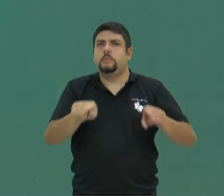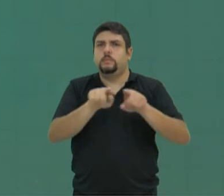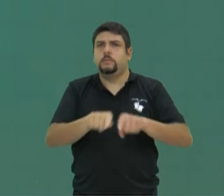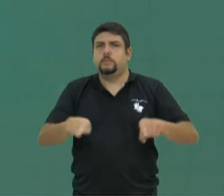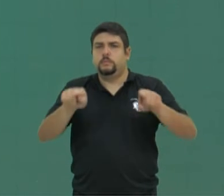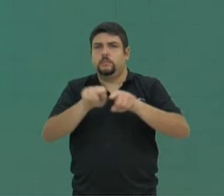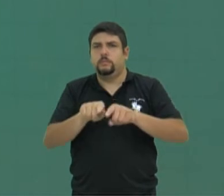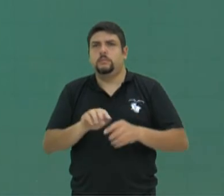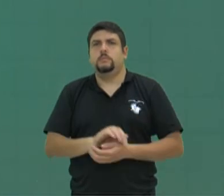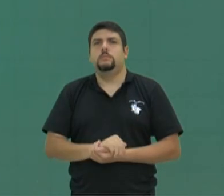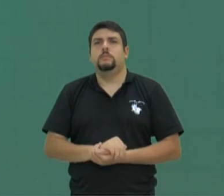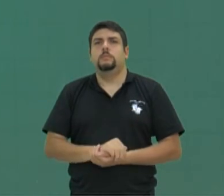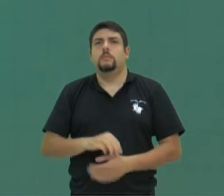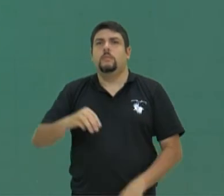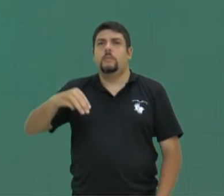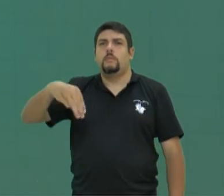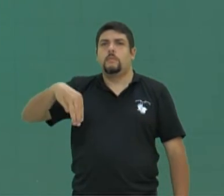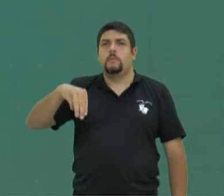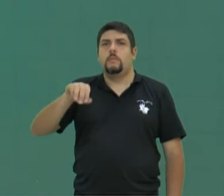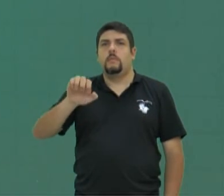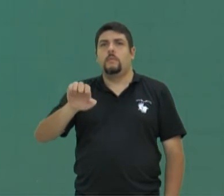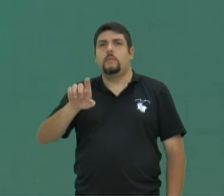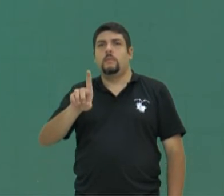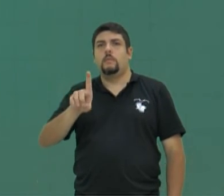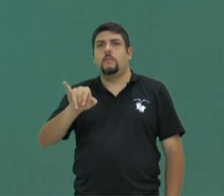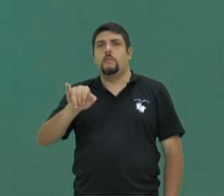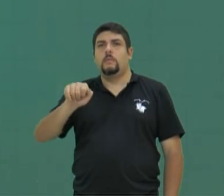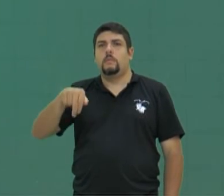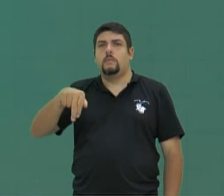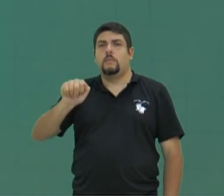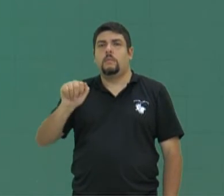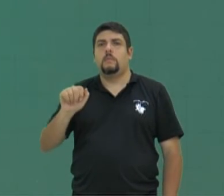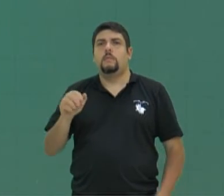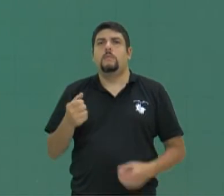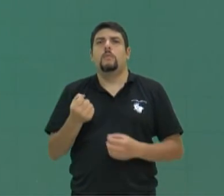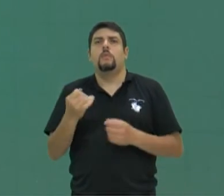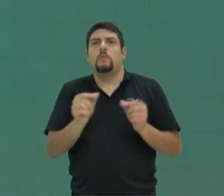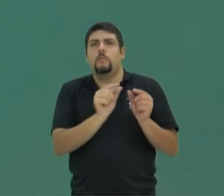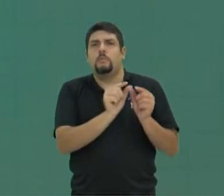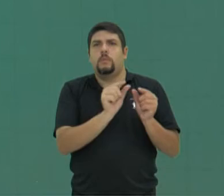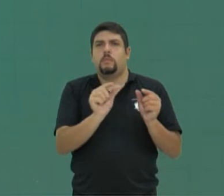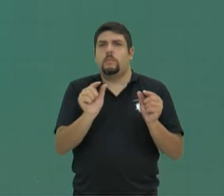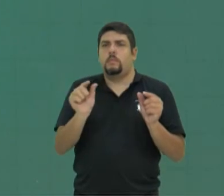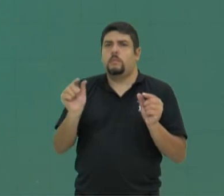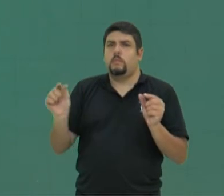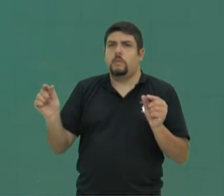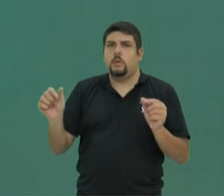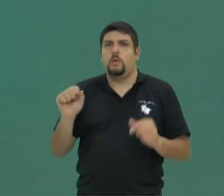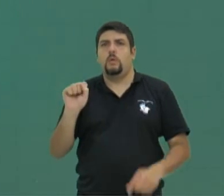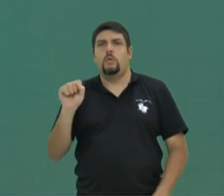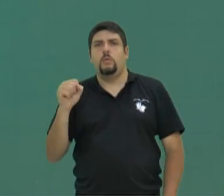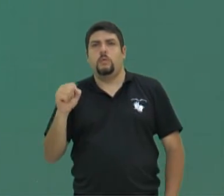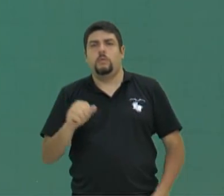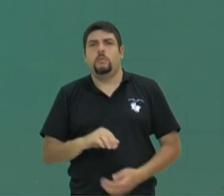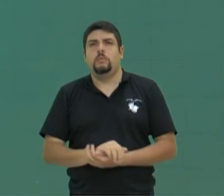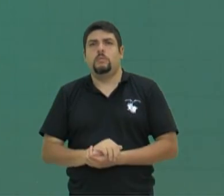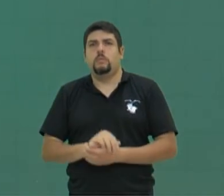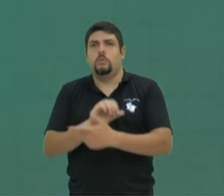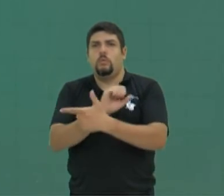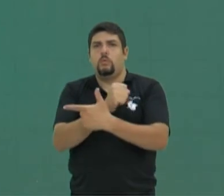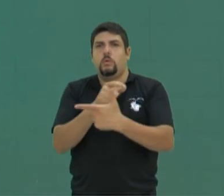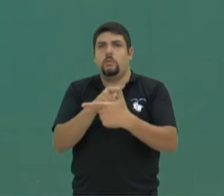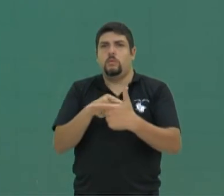Tranquilo? E a mediana? Bom, são 8 termos. Então, o que eu faço? 8 dividido por 2,